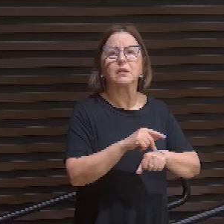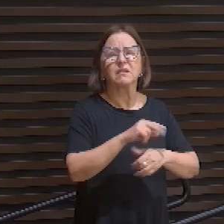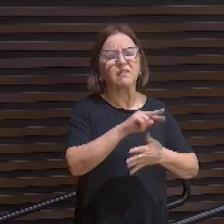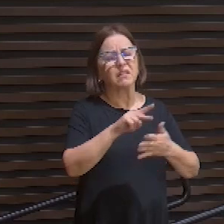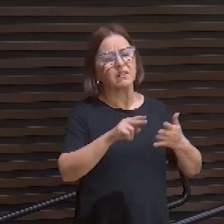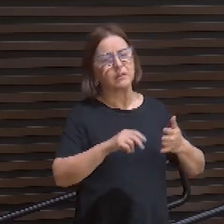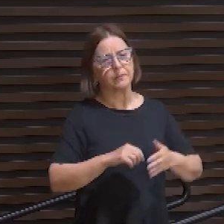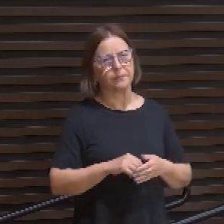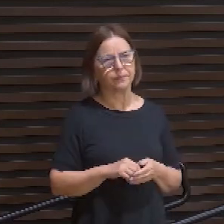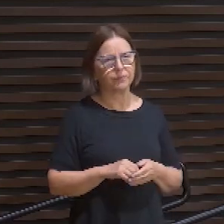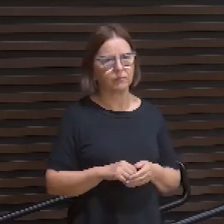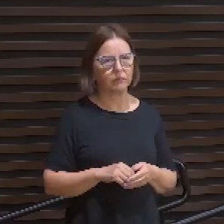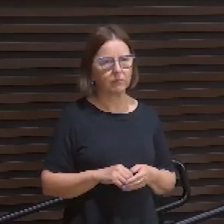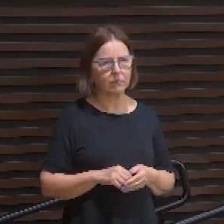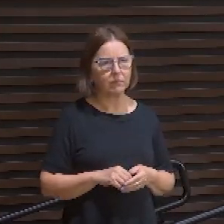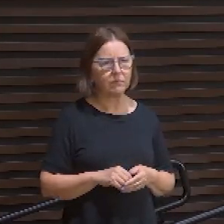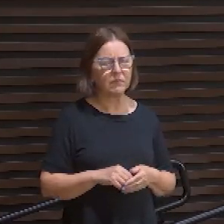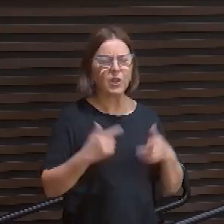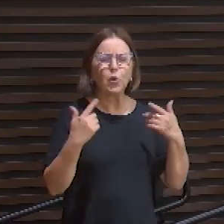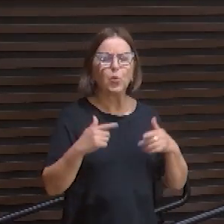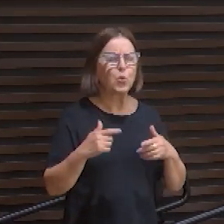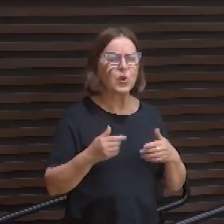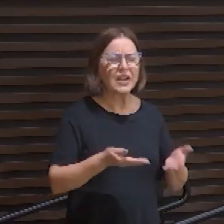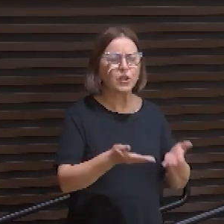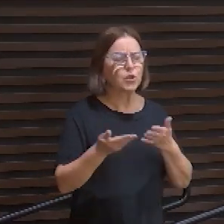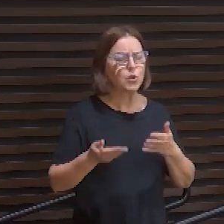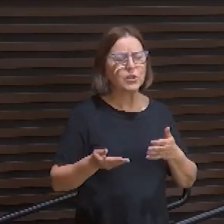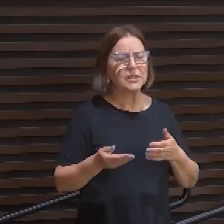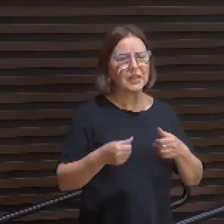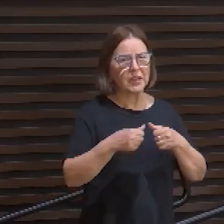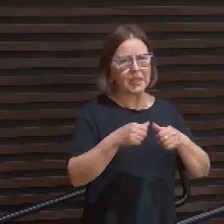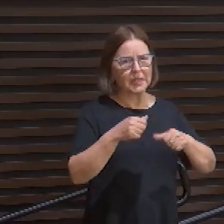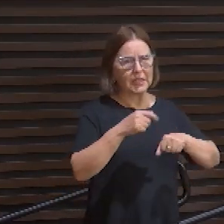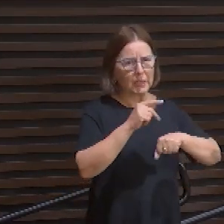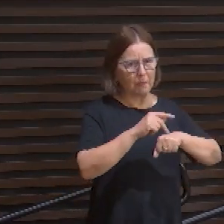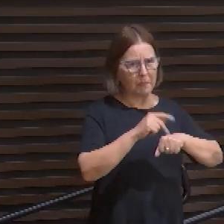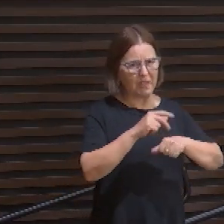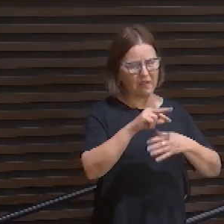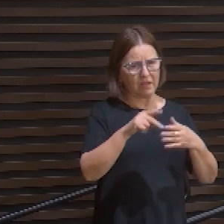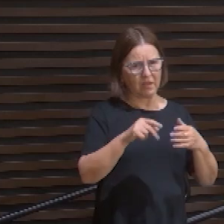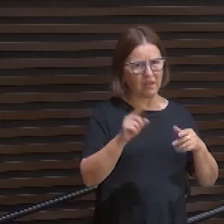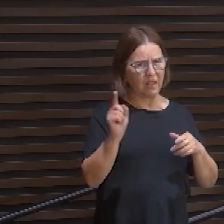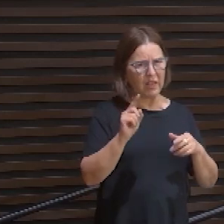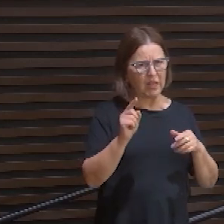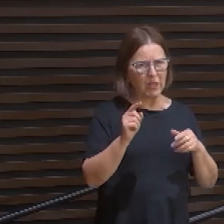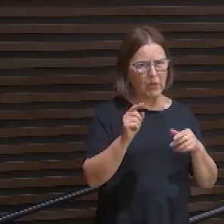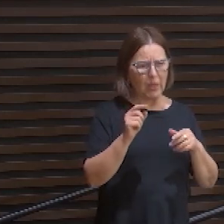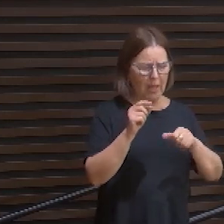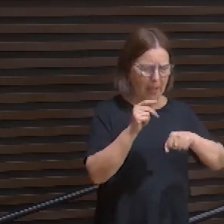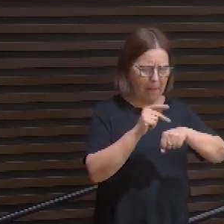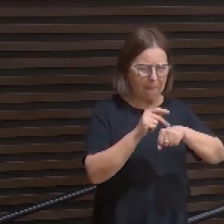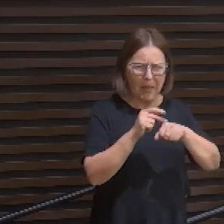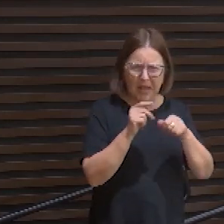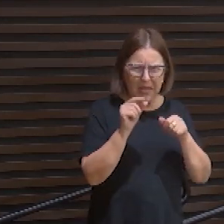De onde eles trouxeram as pedras? Peça, por favor, não é pedregulho, não.